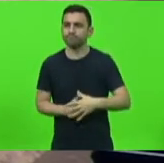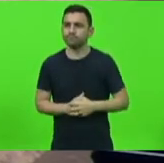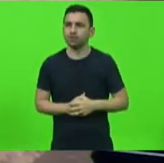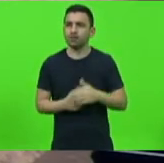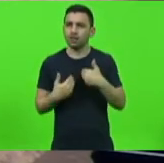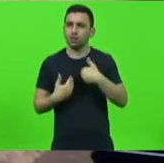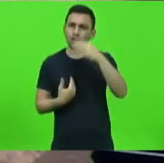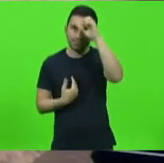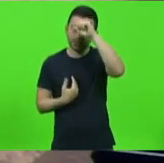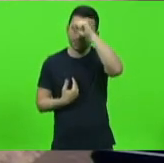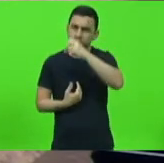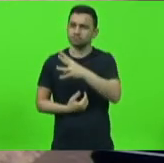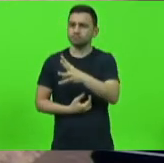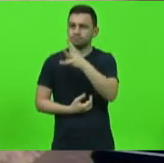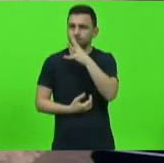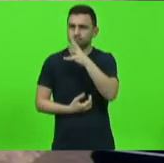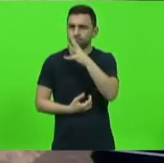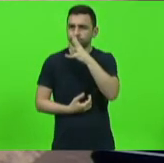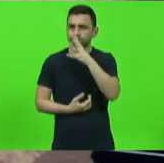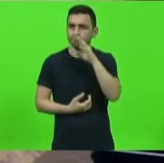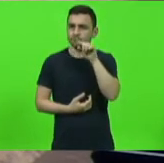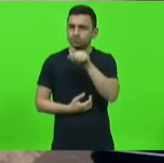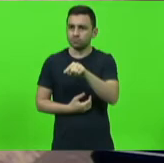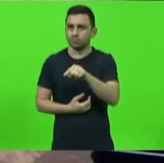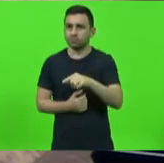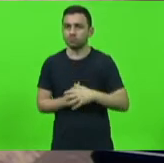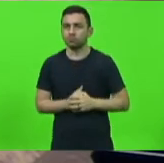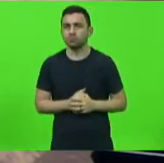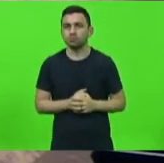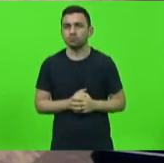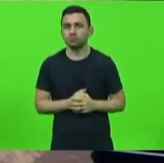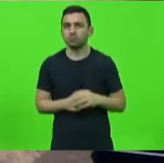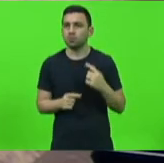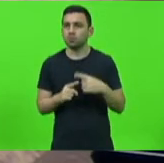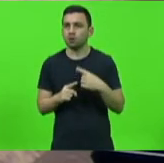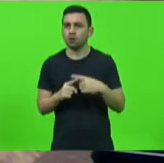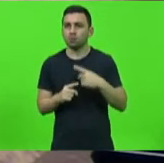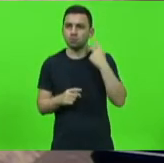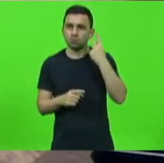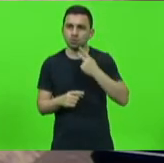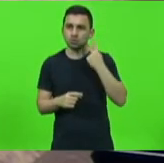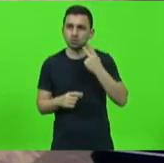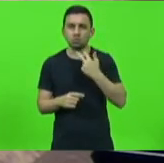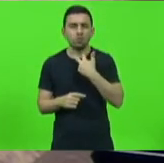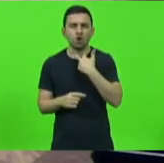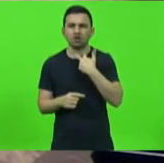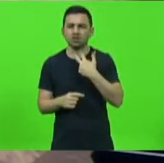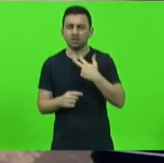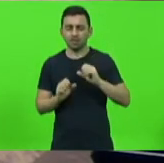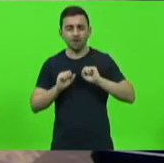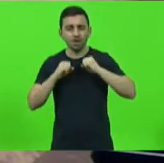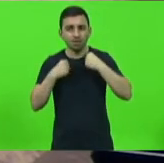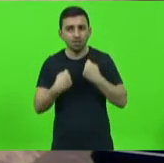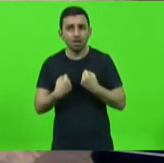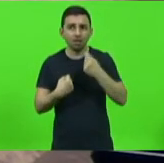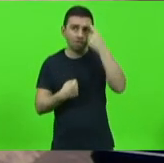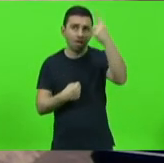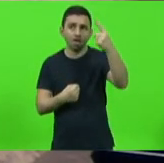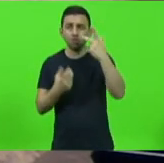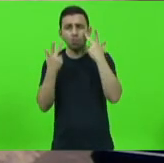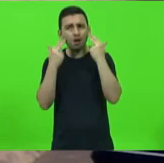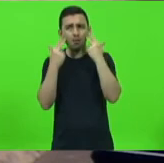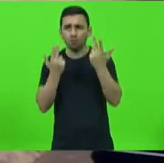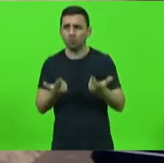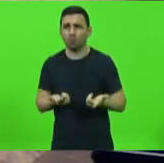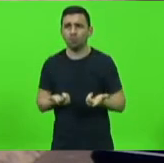a lhe admirar, porque não se faz política desse jeito. Defender ideias é normal,